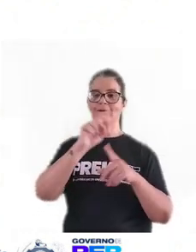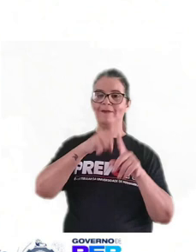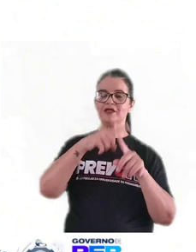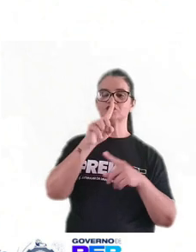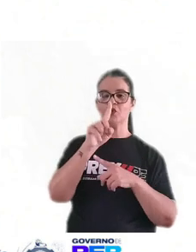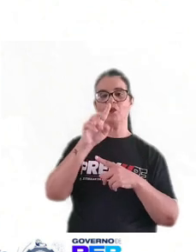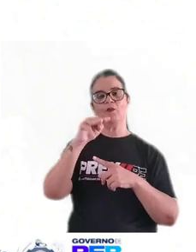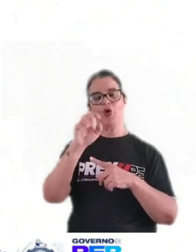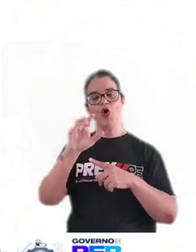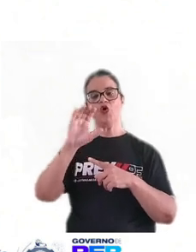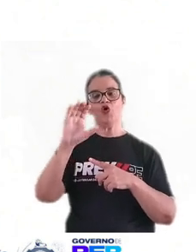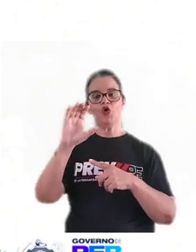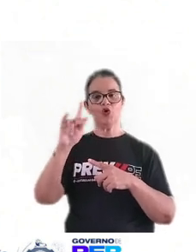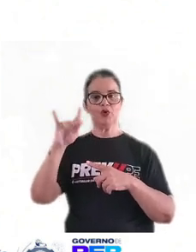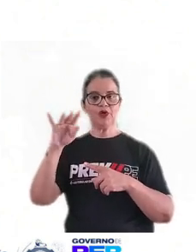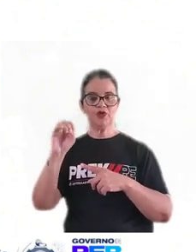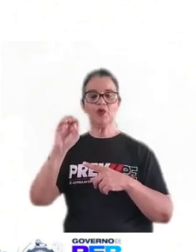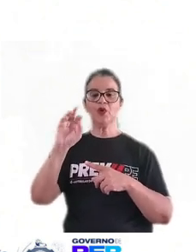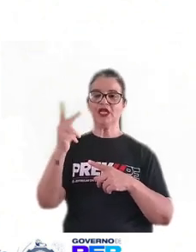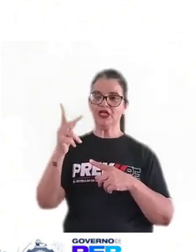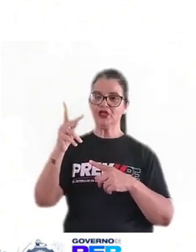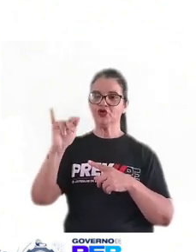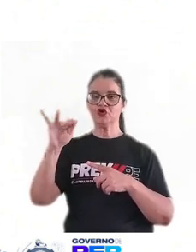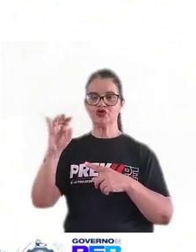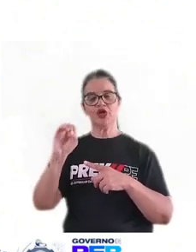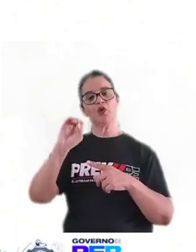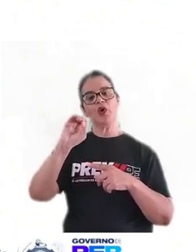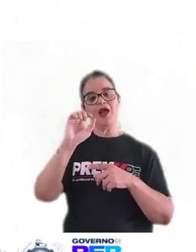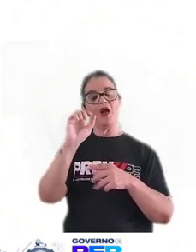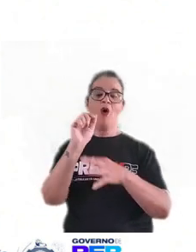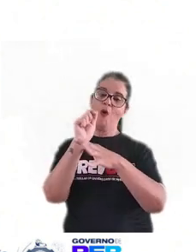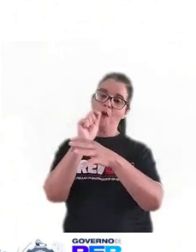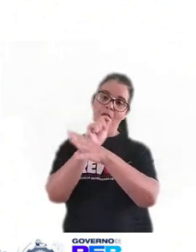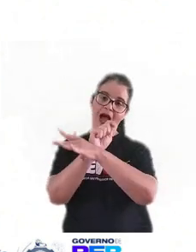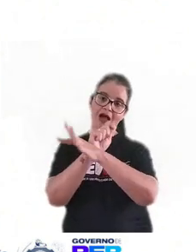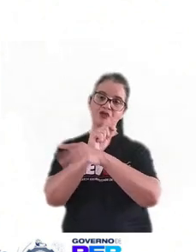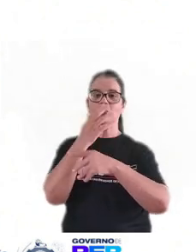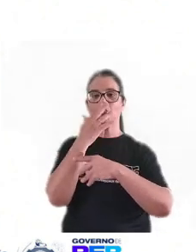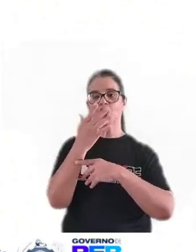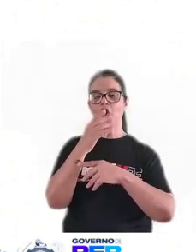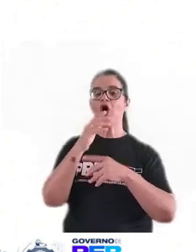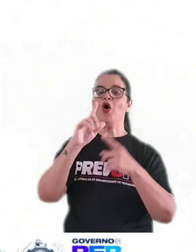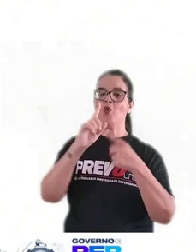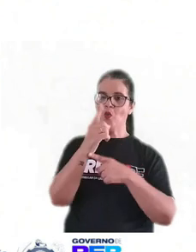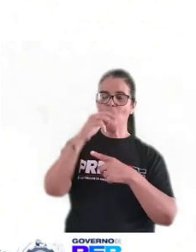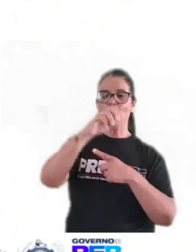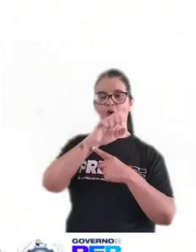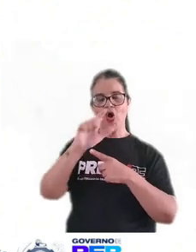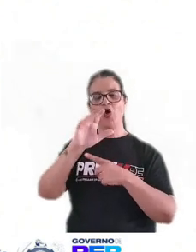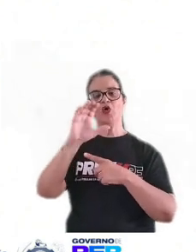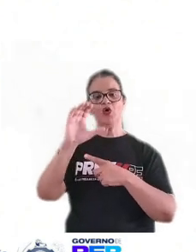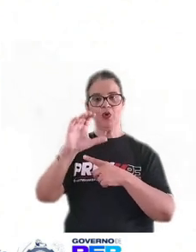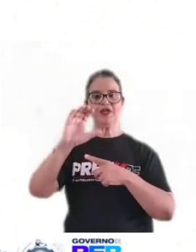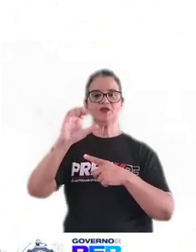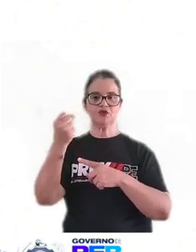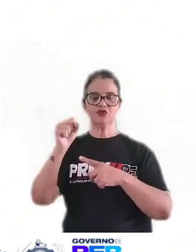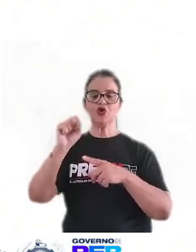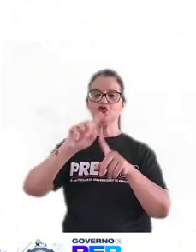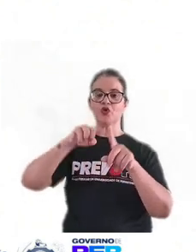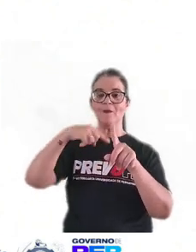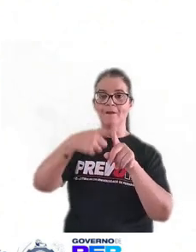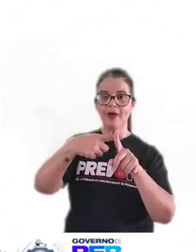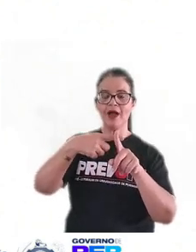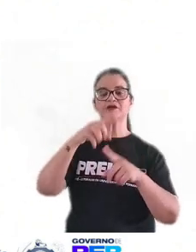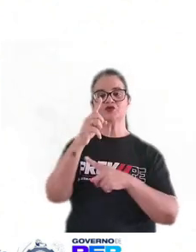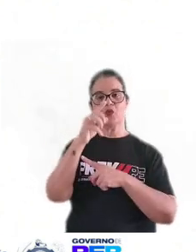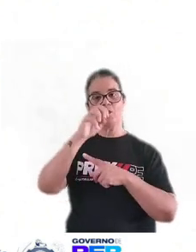sódio, mais 1 mol de cloreto de hidrogênio, ou ácido clorídrico, igual a 1 mol de cloreto